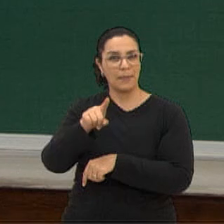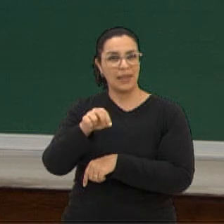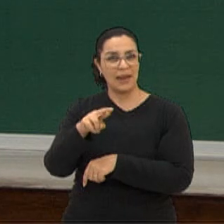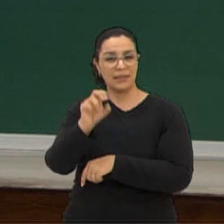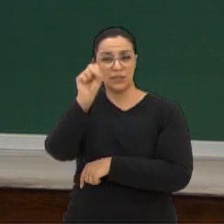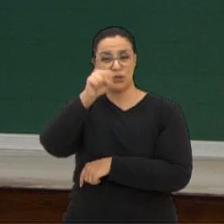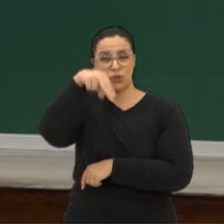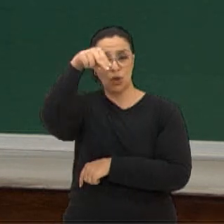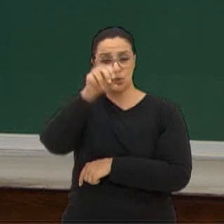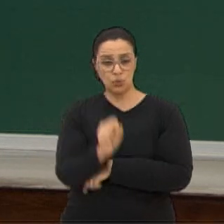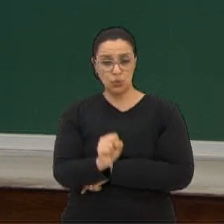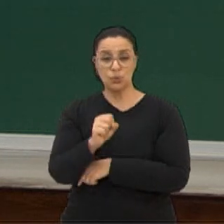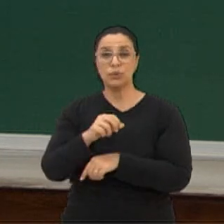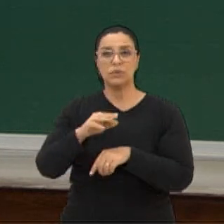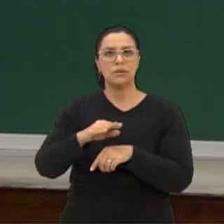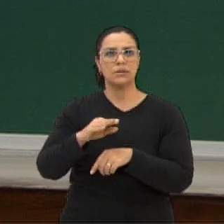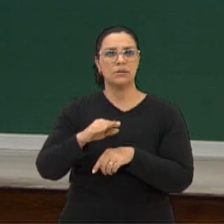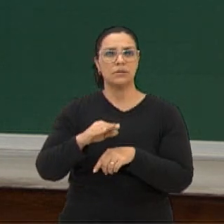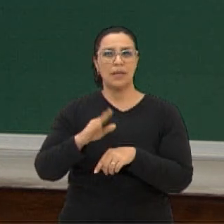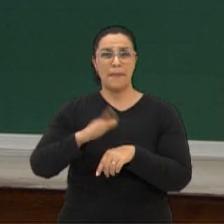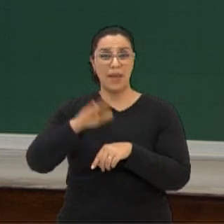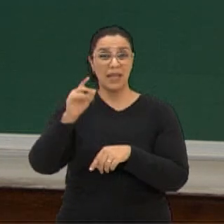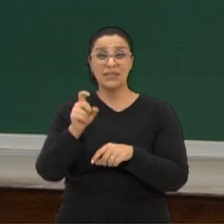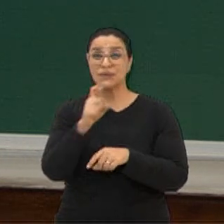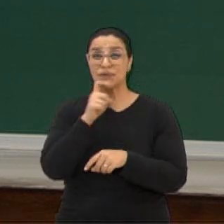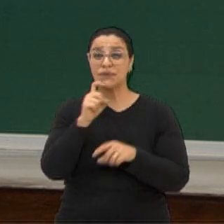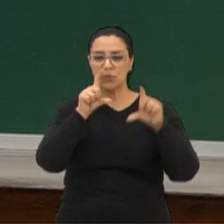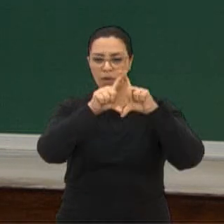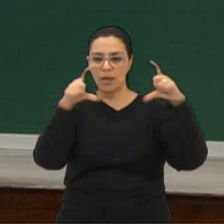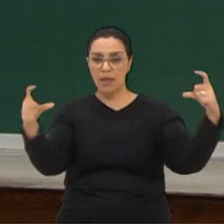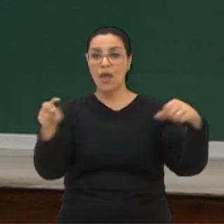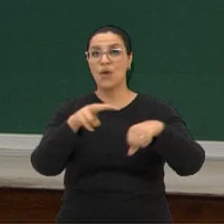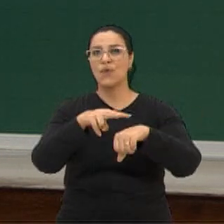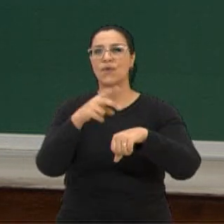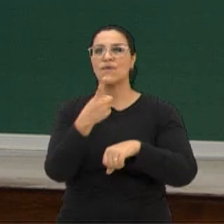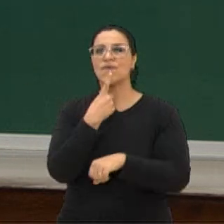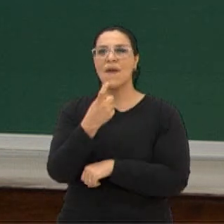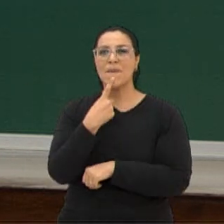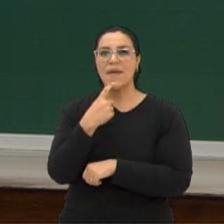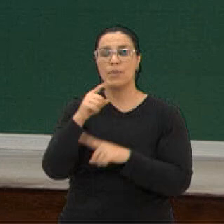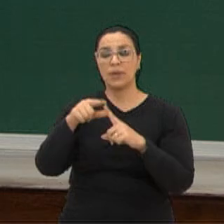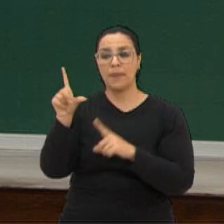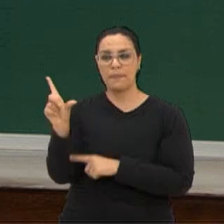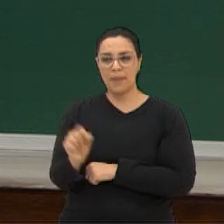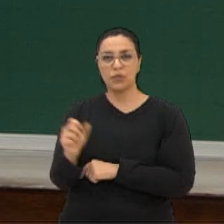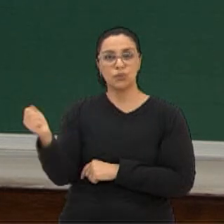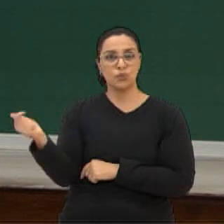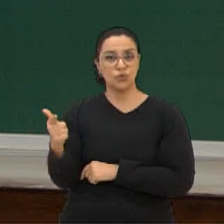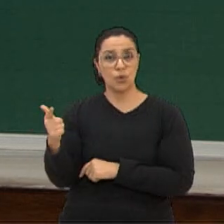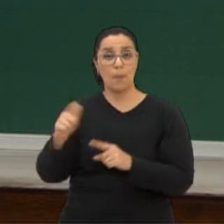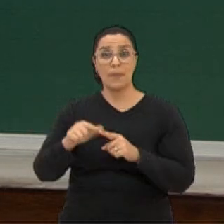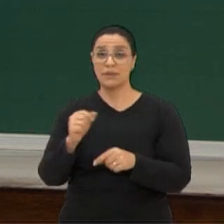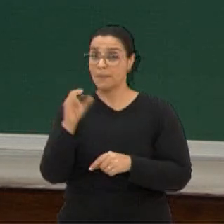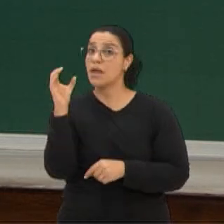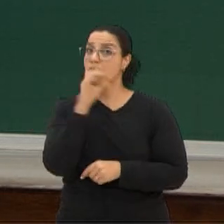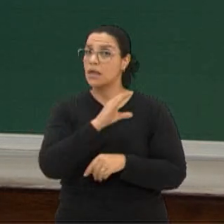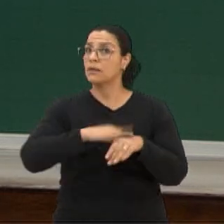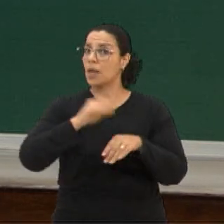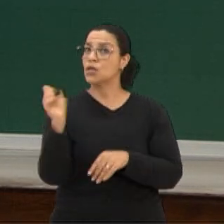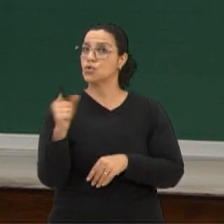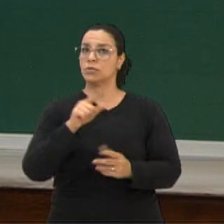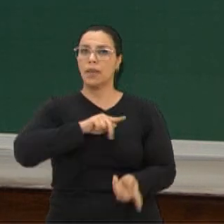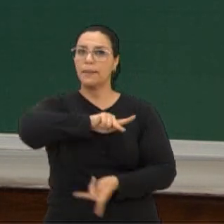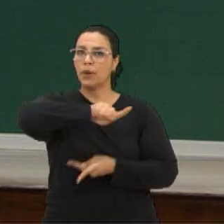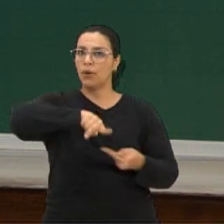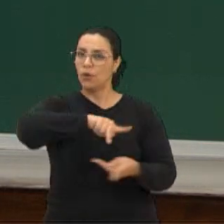norte ou sul, ela é mais fria do que a área tropical, porque ela recebe menos luz solar. Porém, ela é mais quente do que